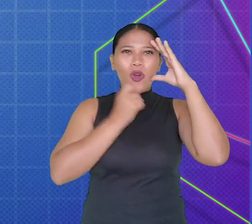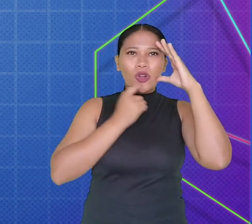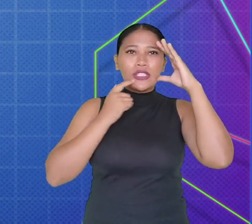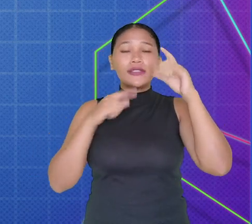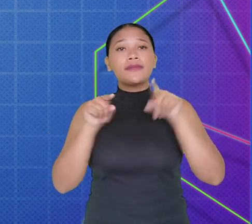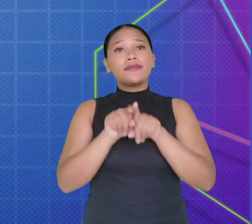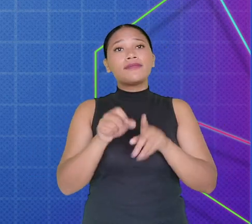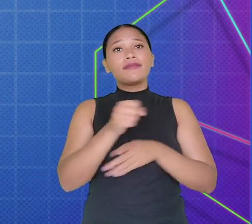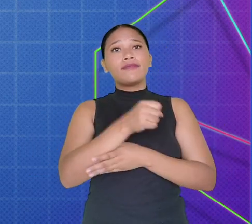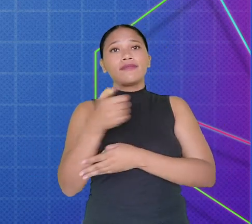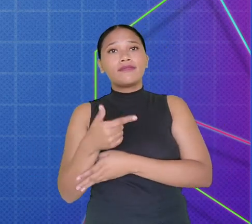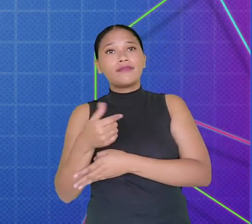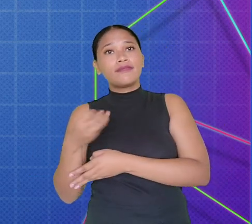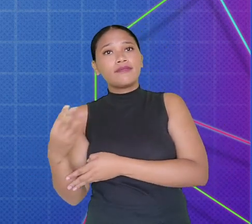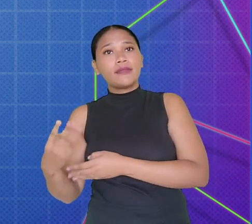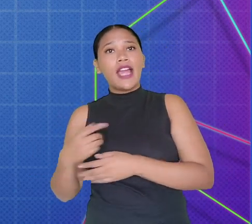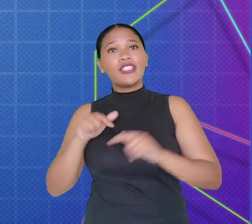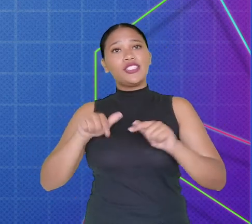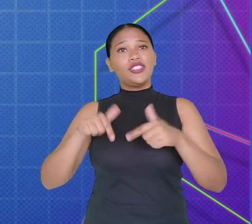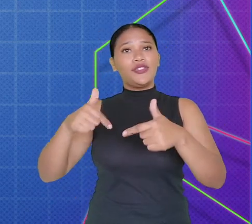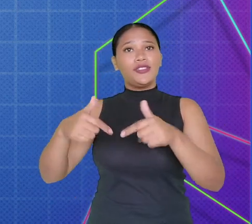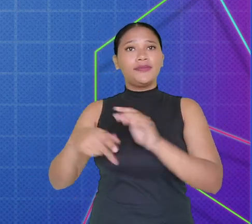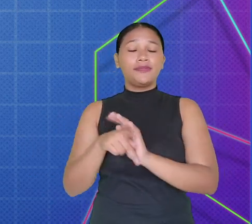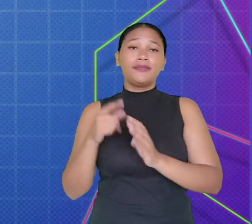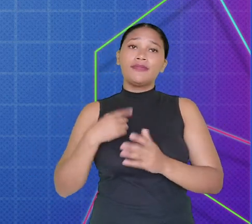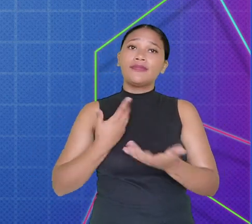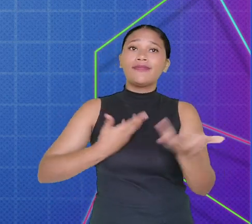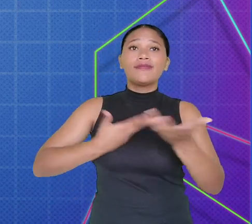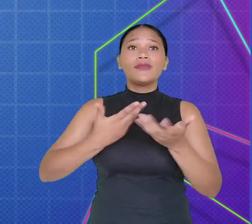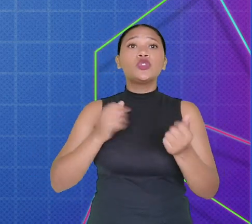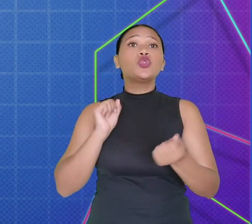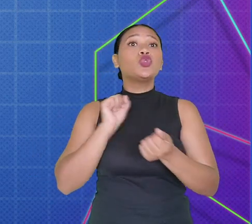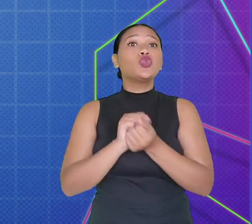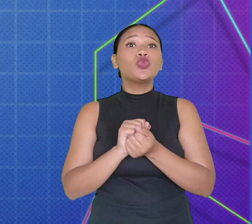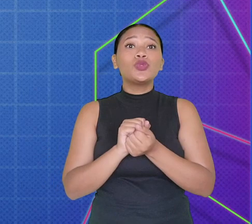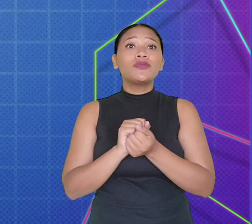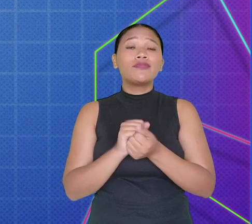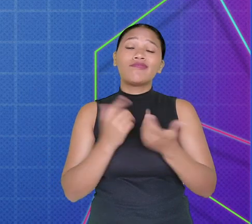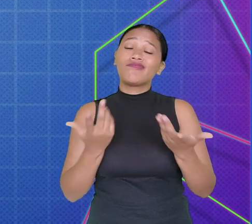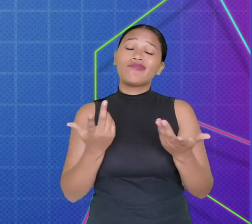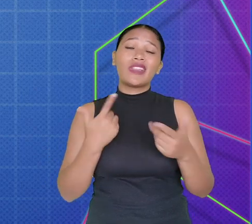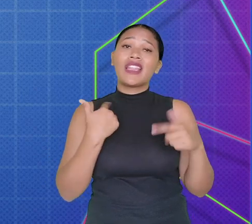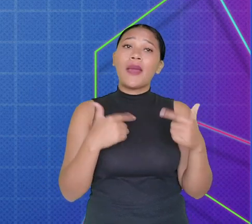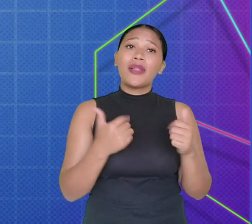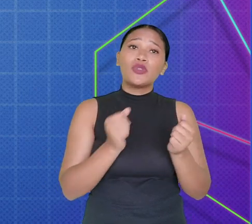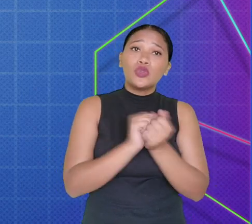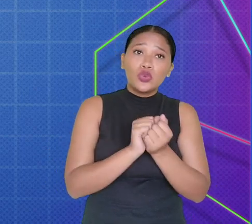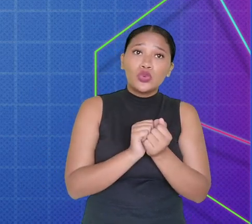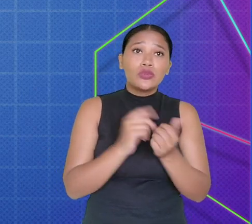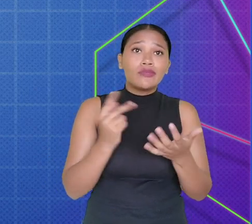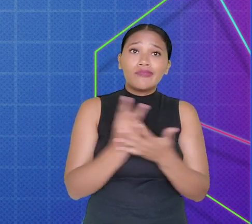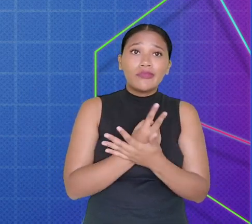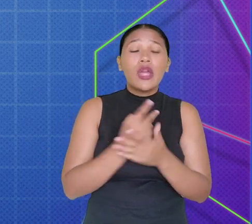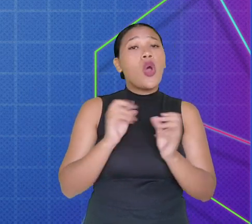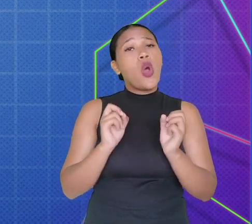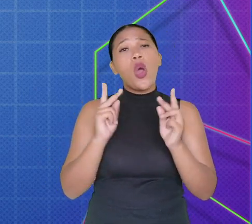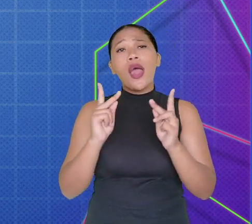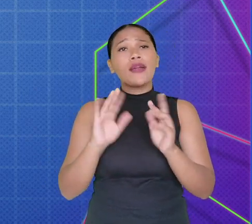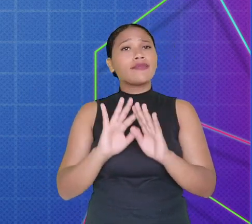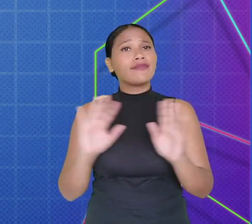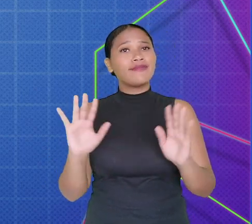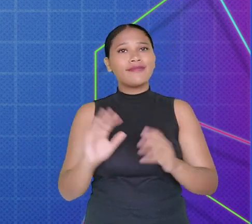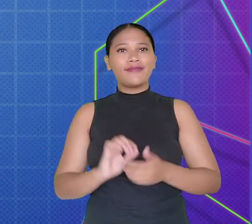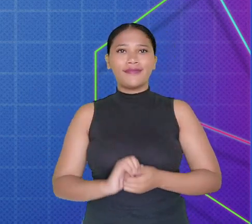e atividades secundárias, que permitem que os jogadores se comuniquem e se divirtam juntos, mesmo quando não estão trabalhando juntos em